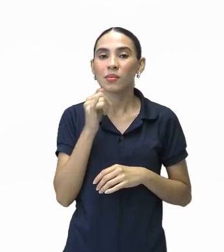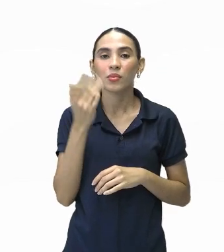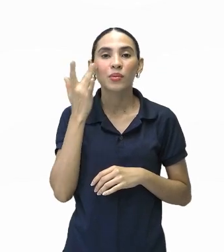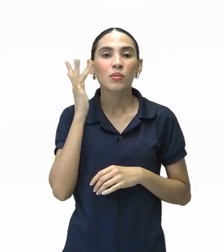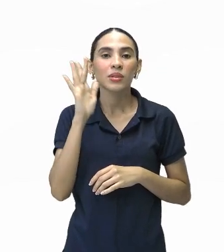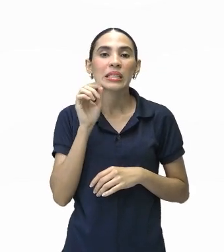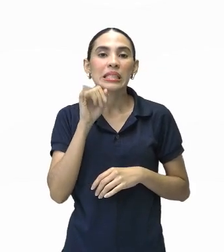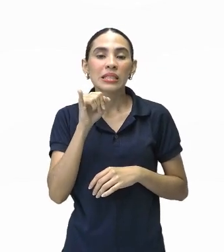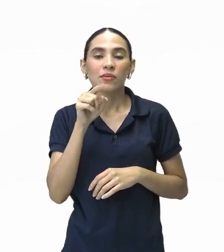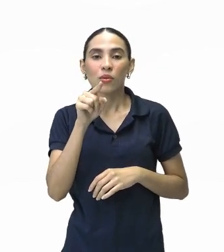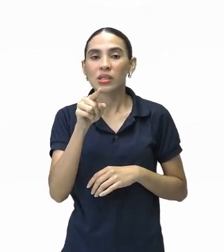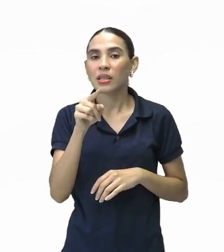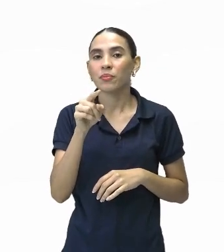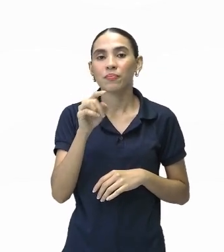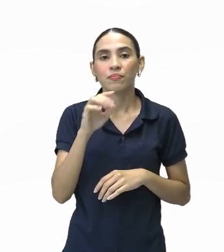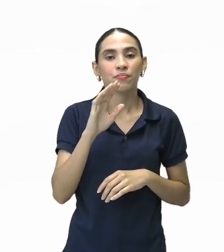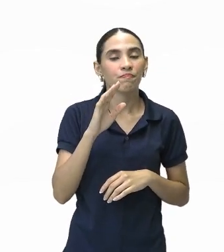vocês